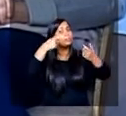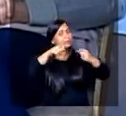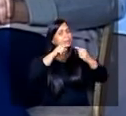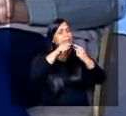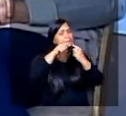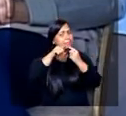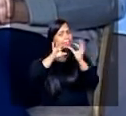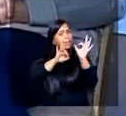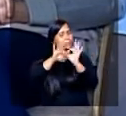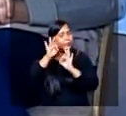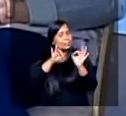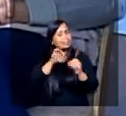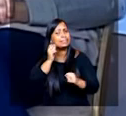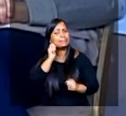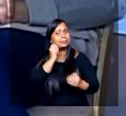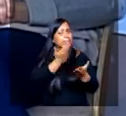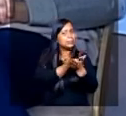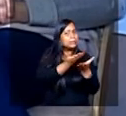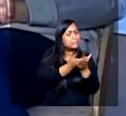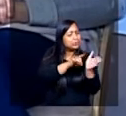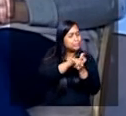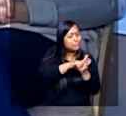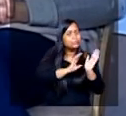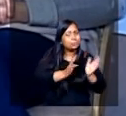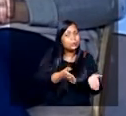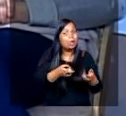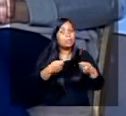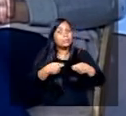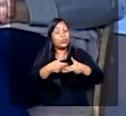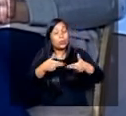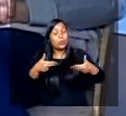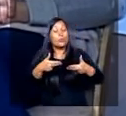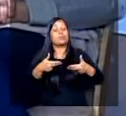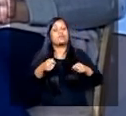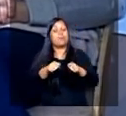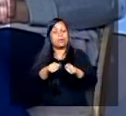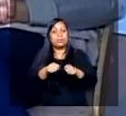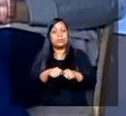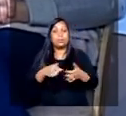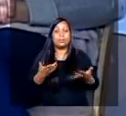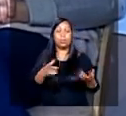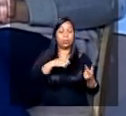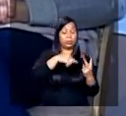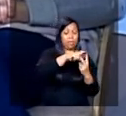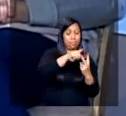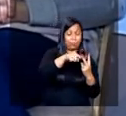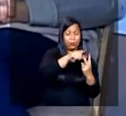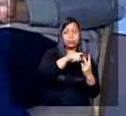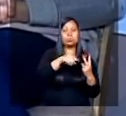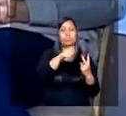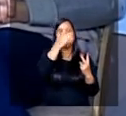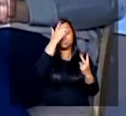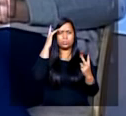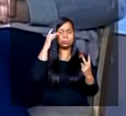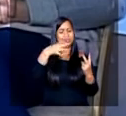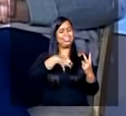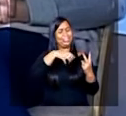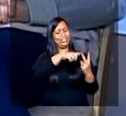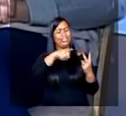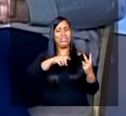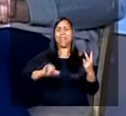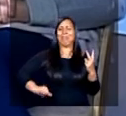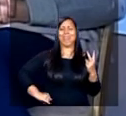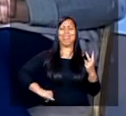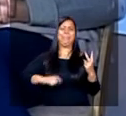estava estudando já fazia algum tempo e que precisava de fazer acontecer. Eu estava com 2 pacientes do IANSP que eu sentia que eles estavam